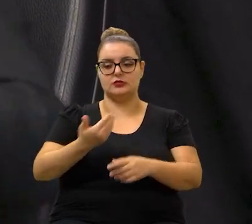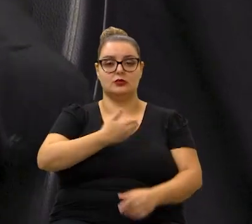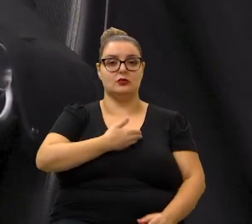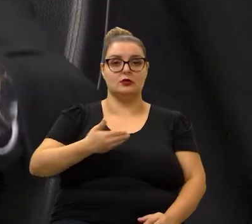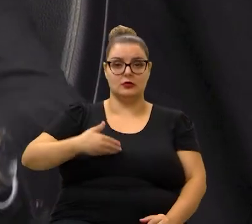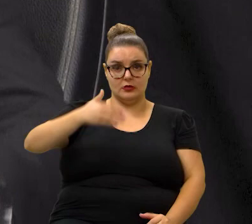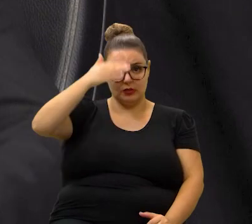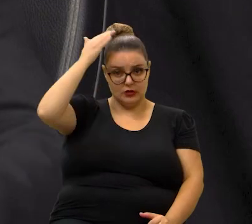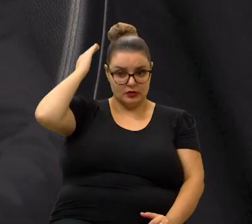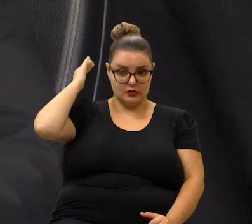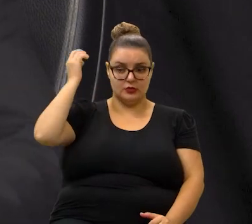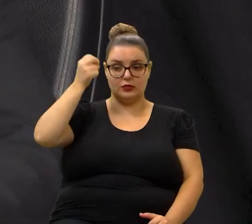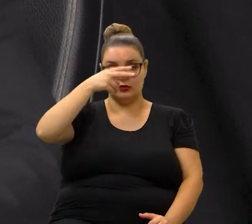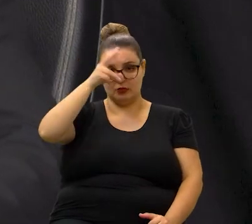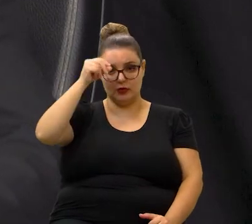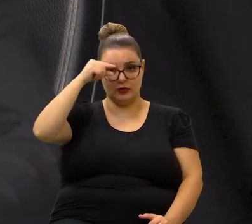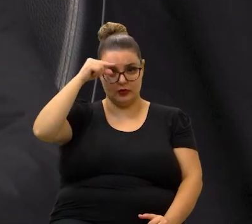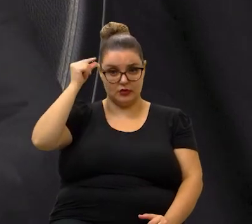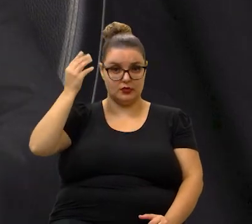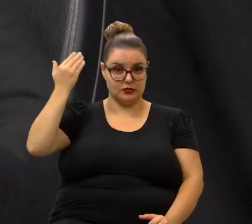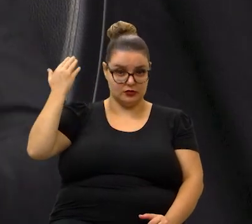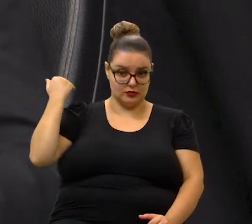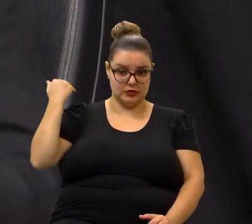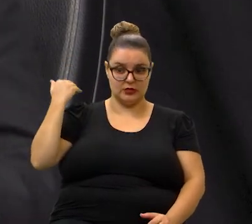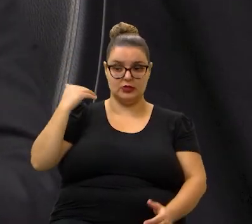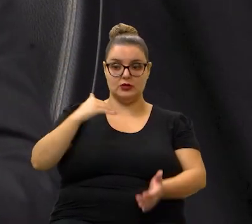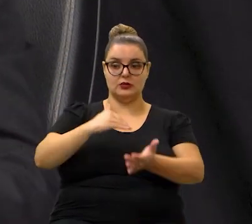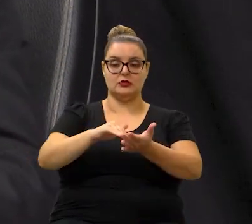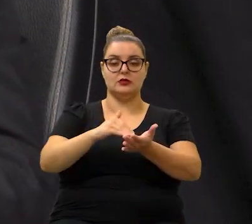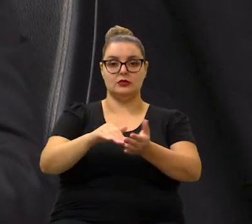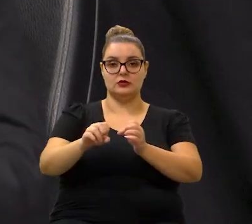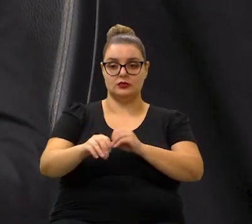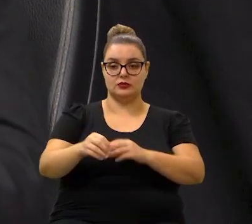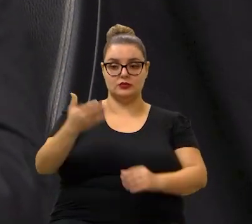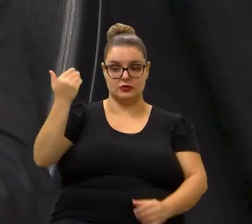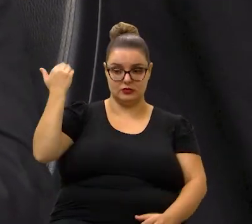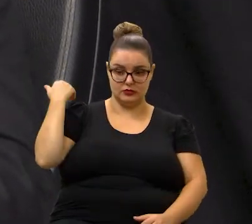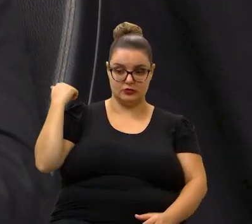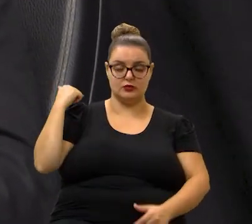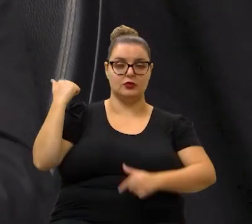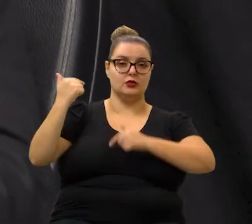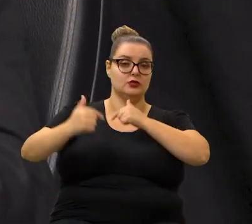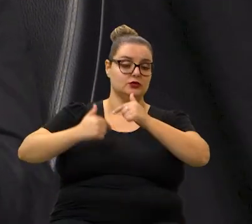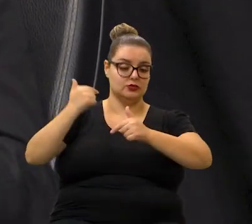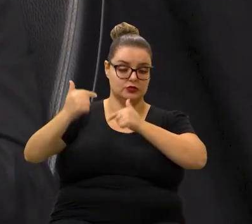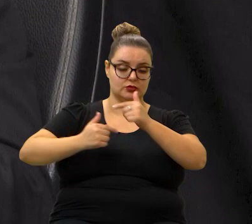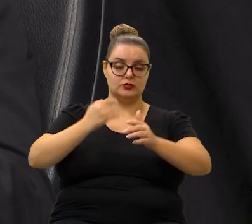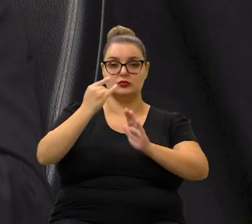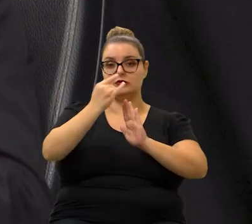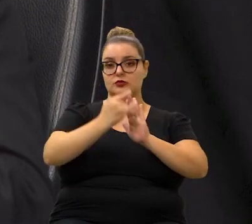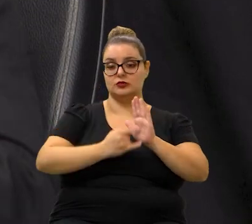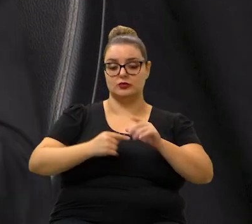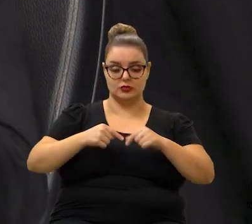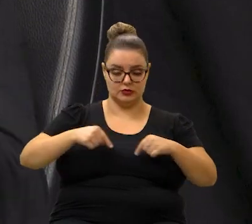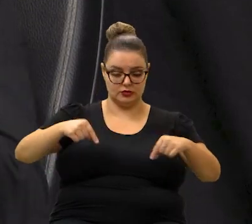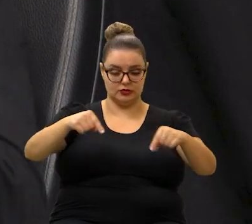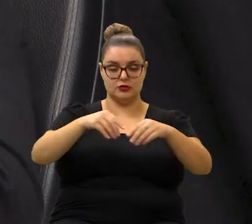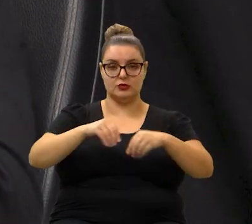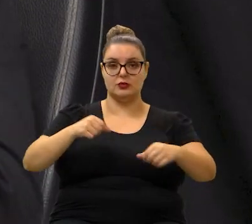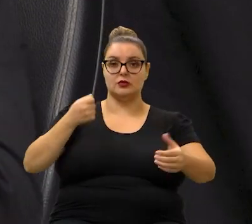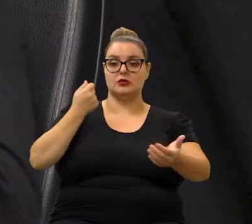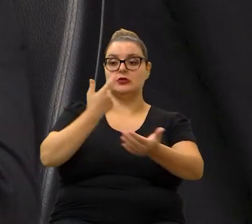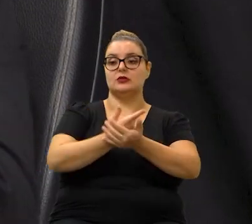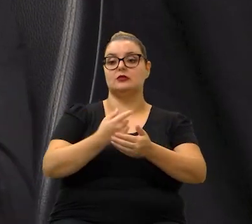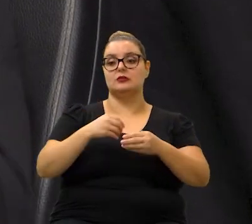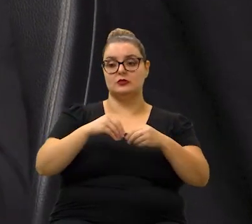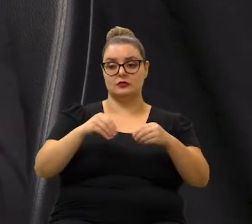Dário o prefeito Jonas na época e o secretário de educação na época trabalharam muito na documentação dos terrenos da compras dos